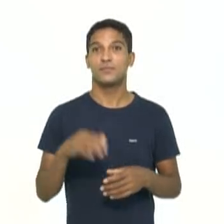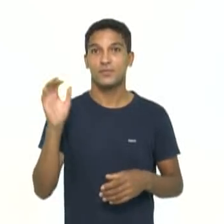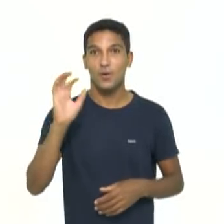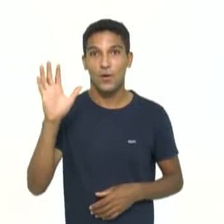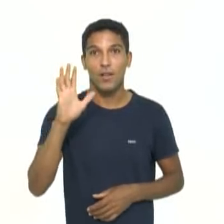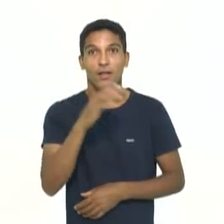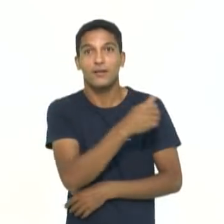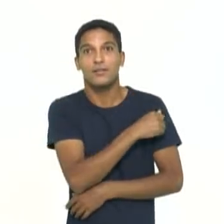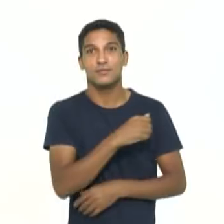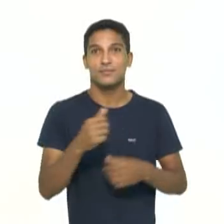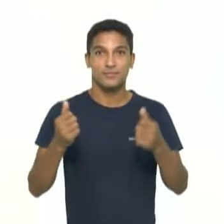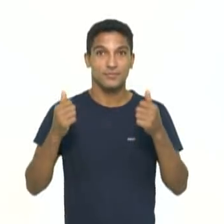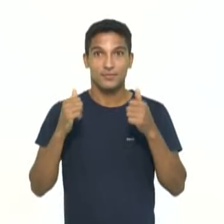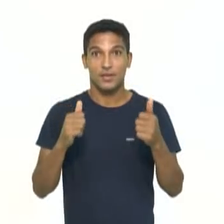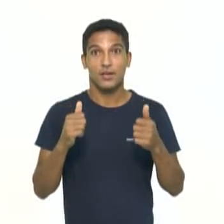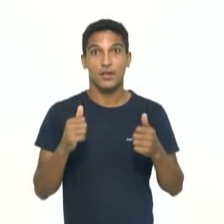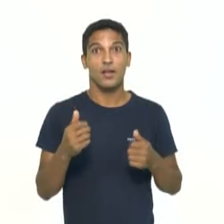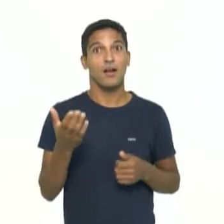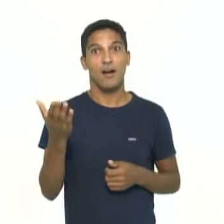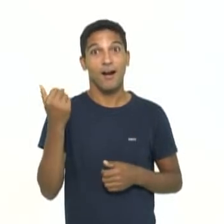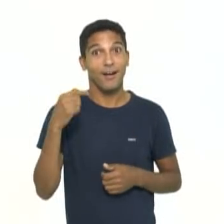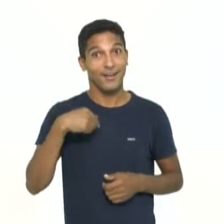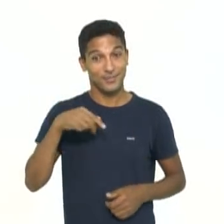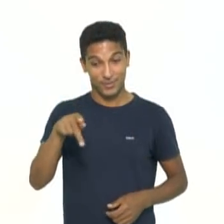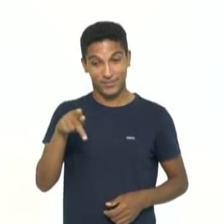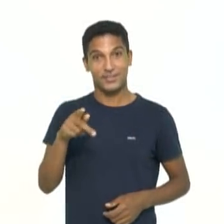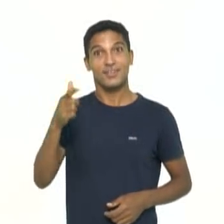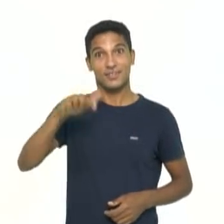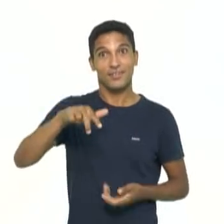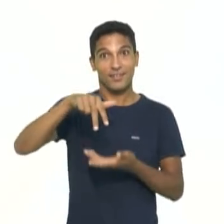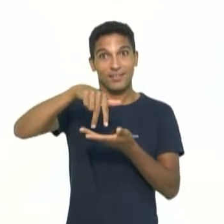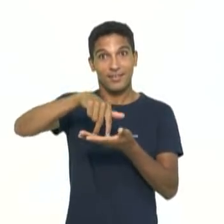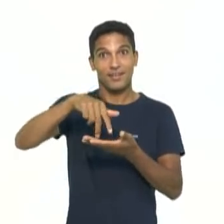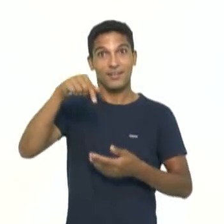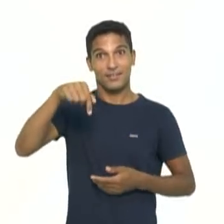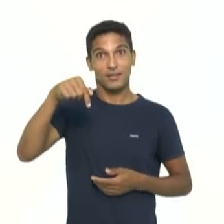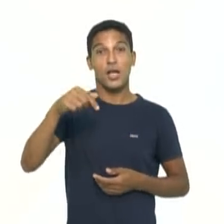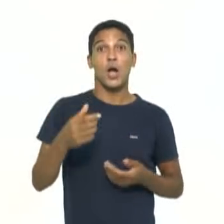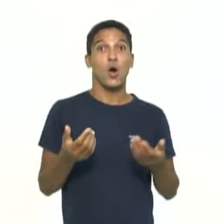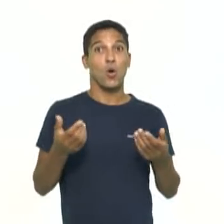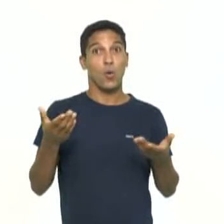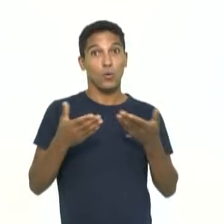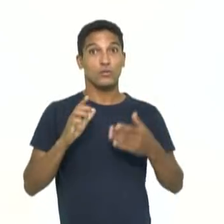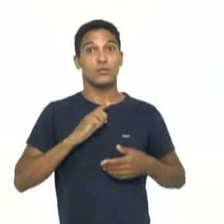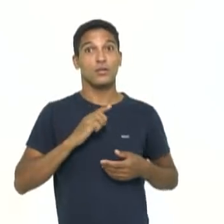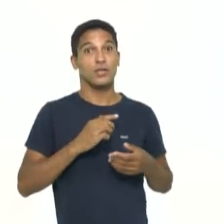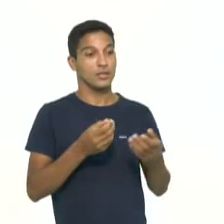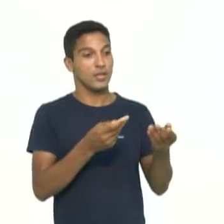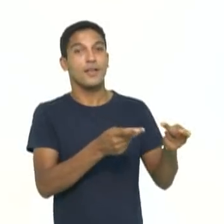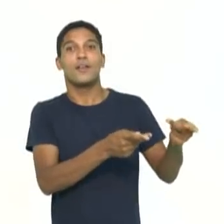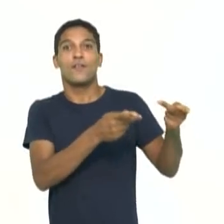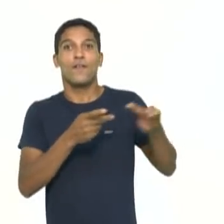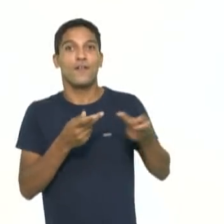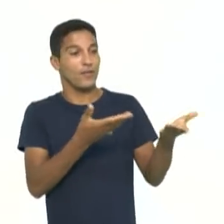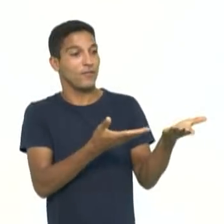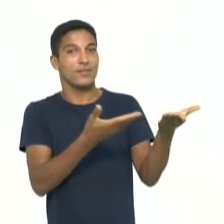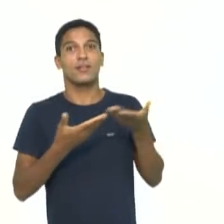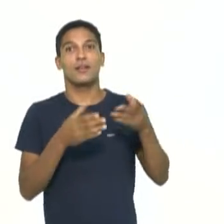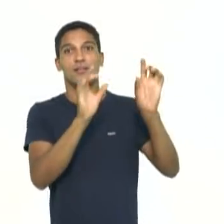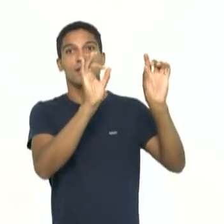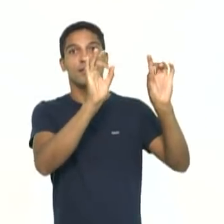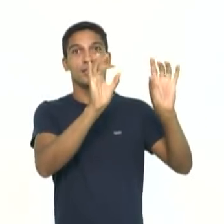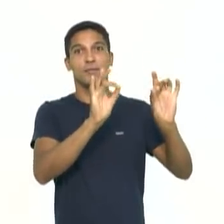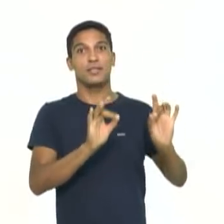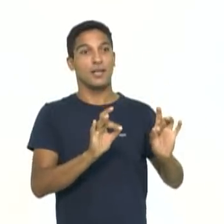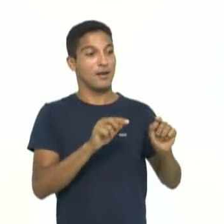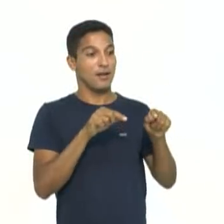Olá, galera! Olha a professora novamente aqui, só que hoje eu tenho uma convidada especial. Para auxiliar a